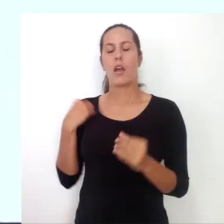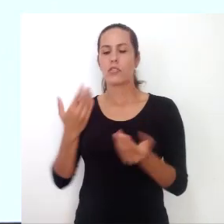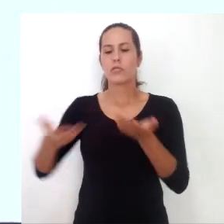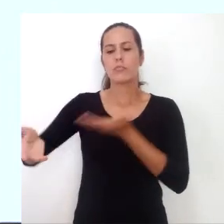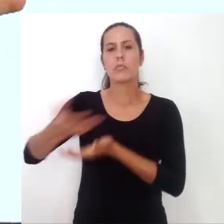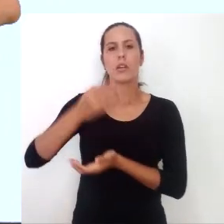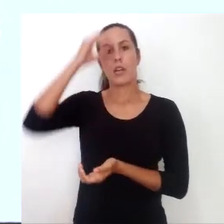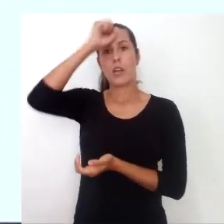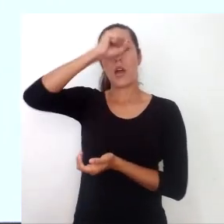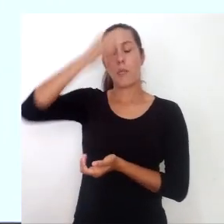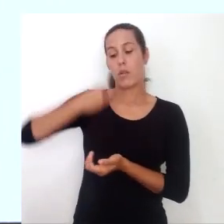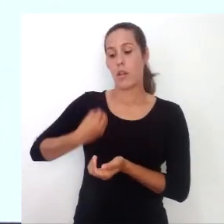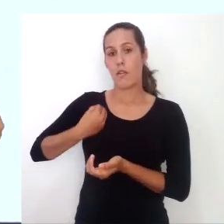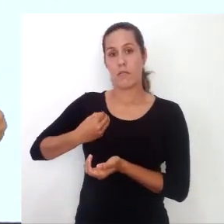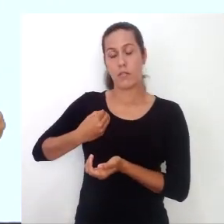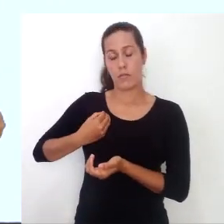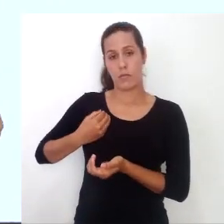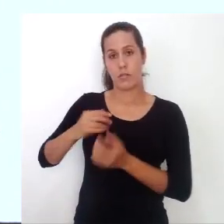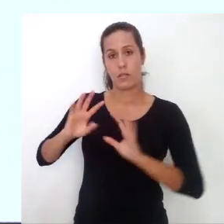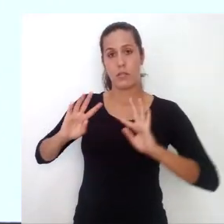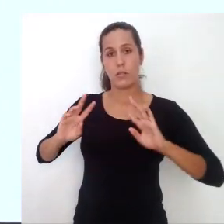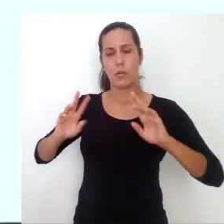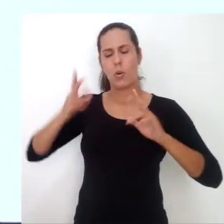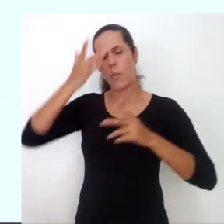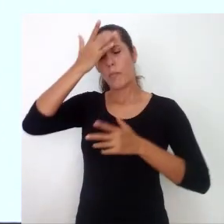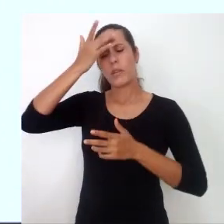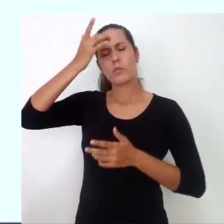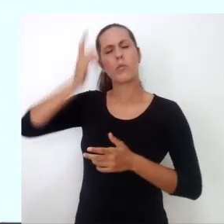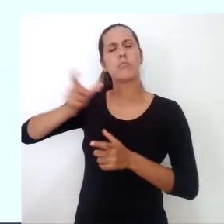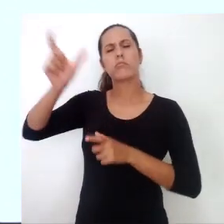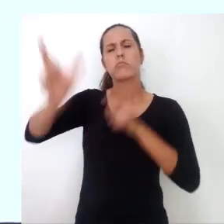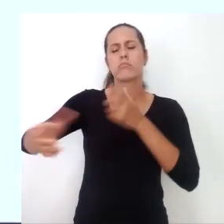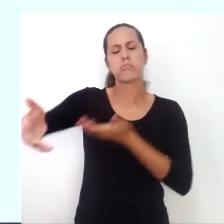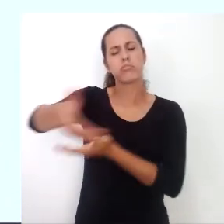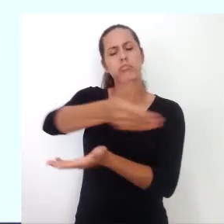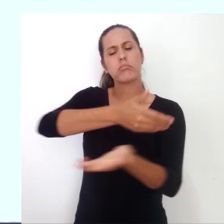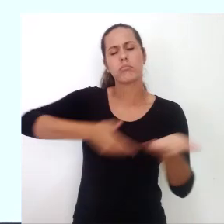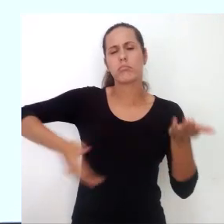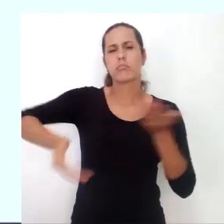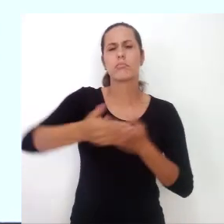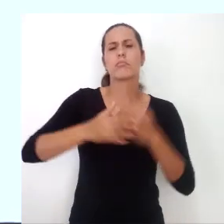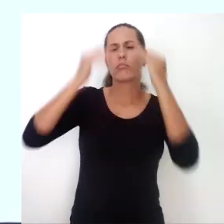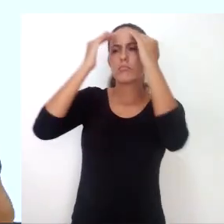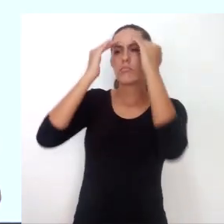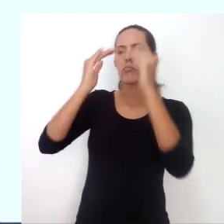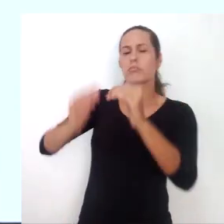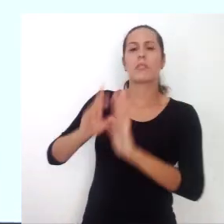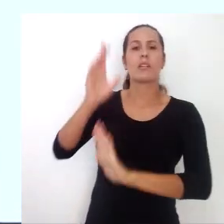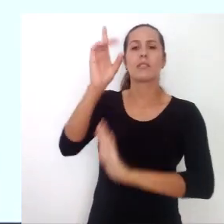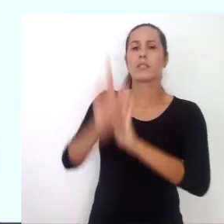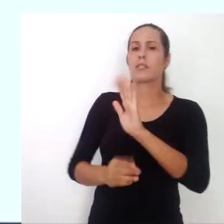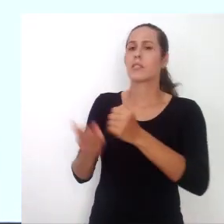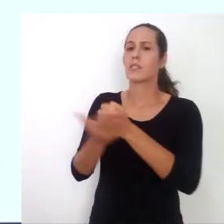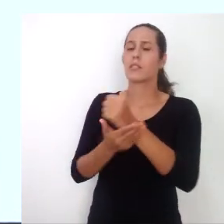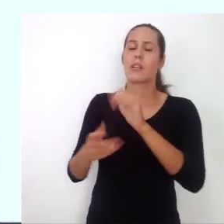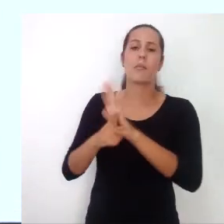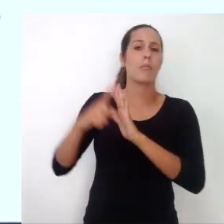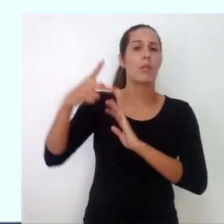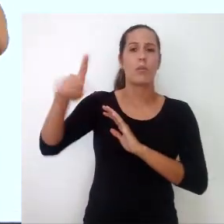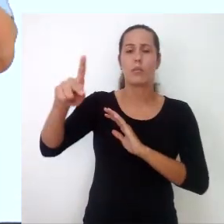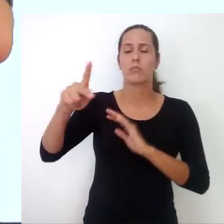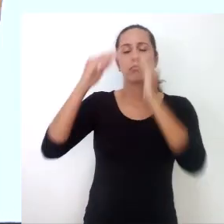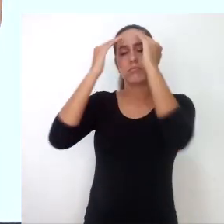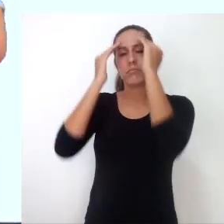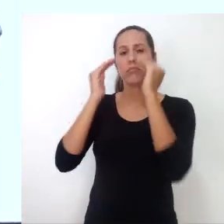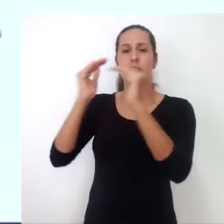outro, certo? Ele professa uma fé diferente de mim, mas ele tem a sua dignidade, o direito a ter direito,